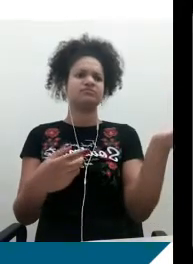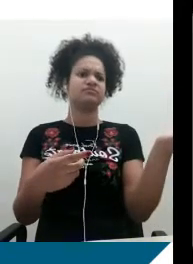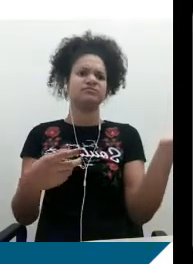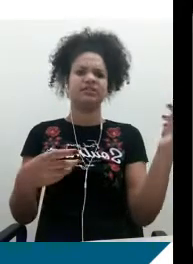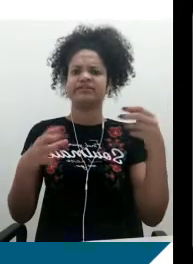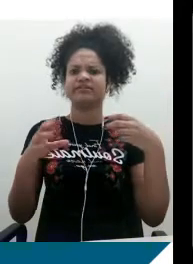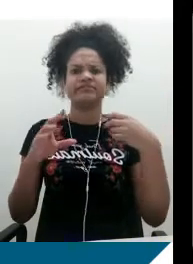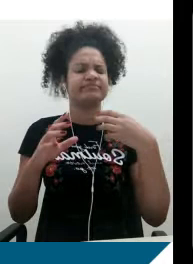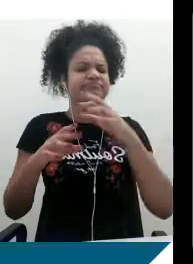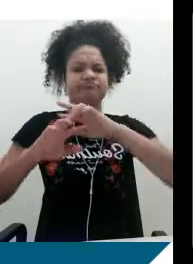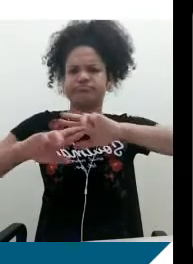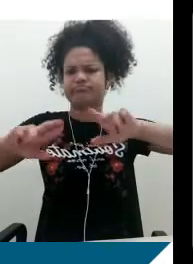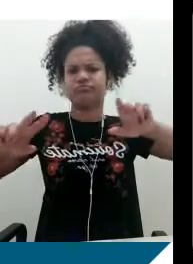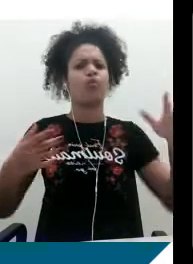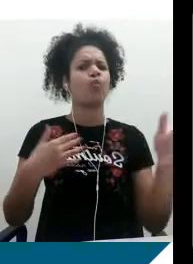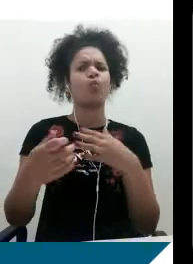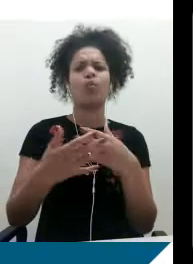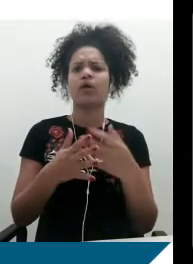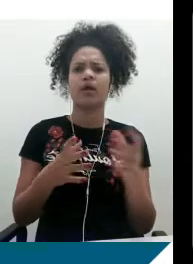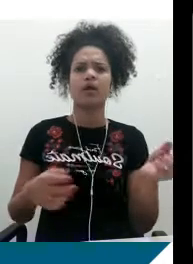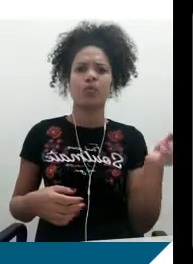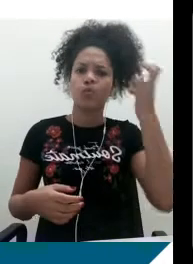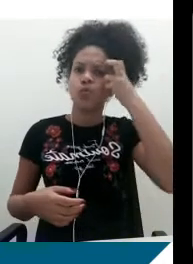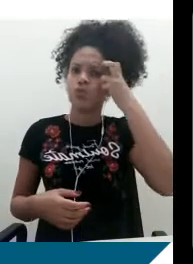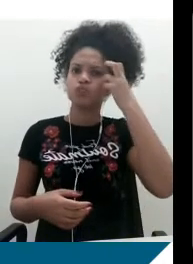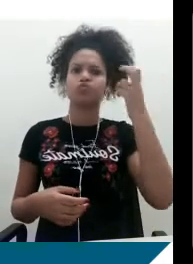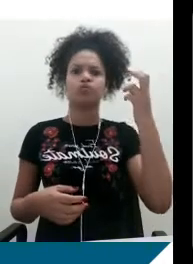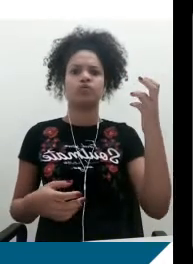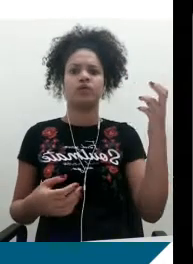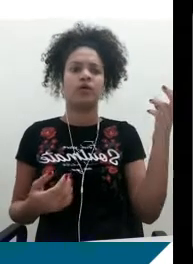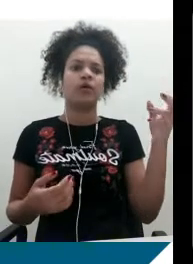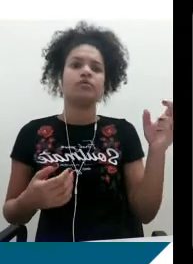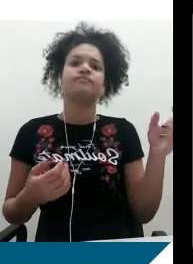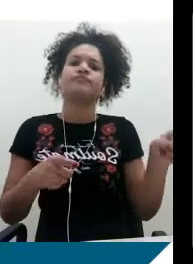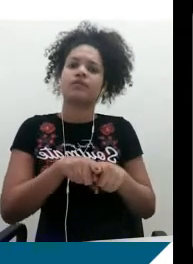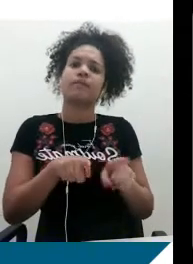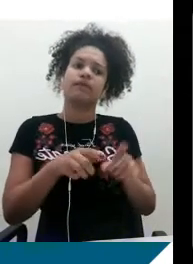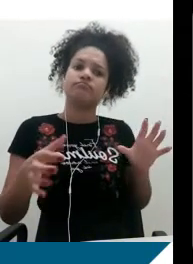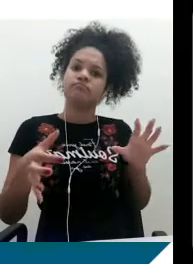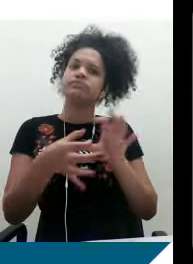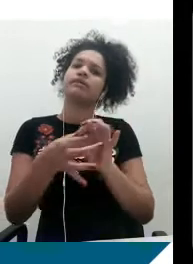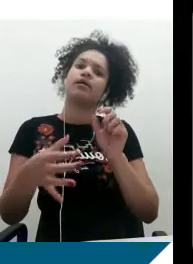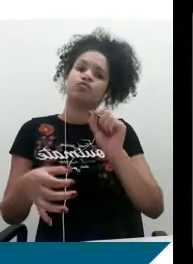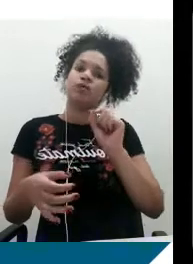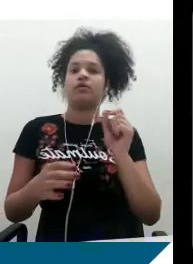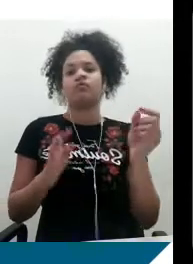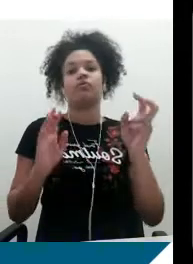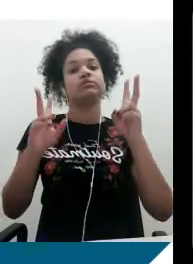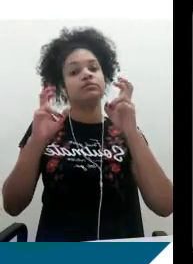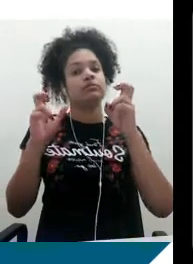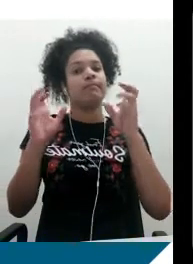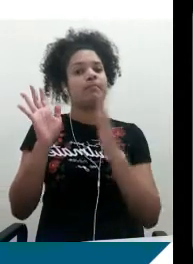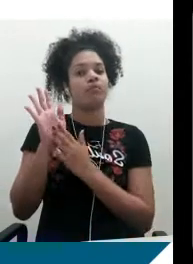peças de teatro e qualquer outra forma de cultura que seja útil e que tenha relação com o tema